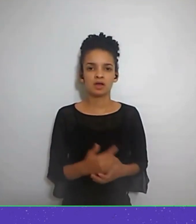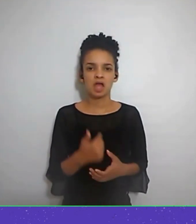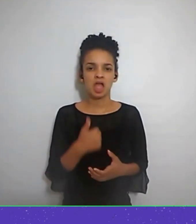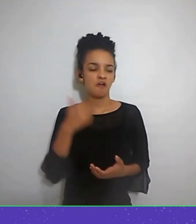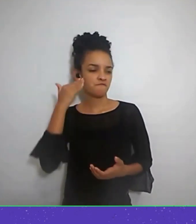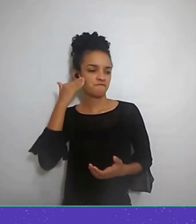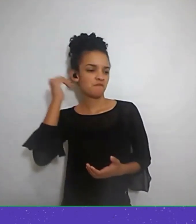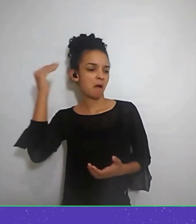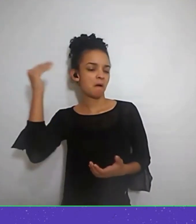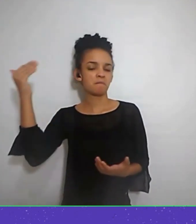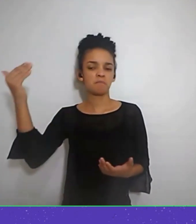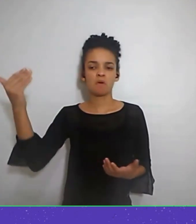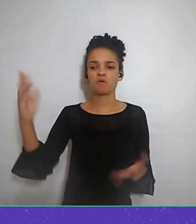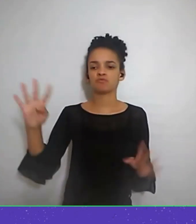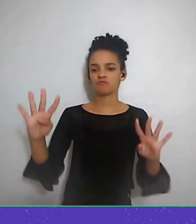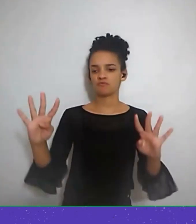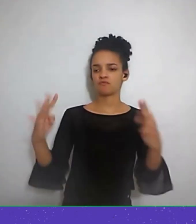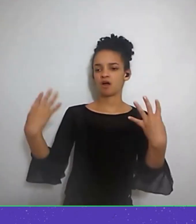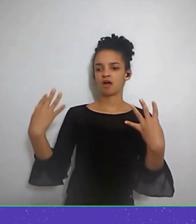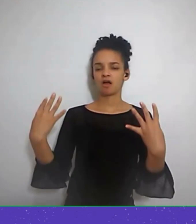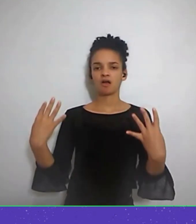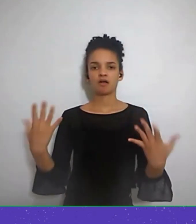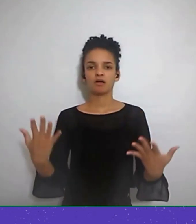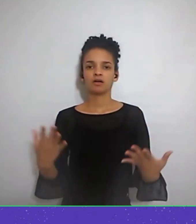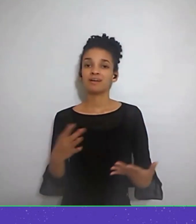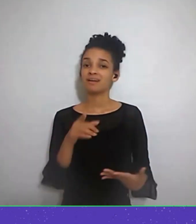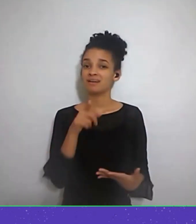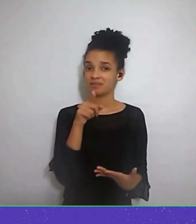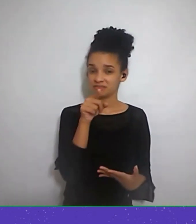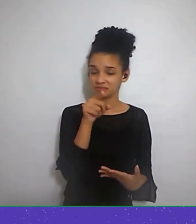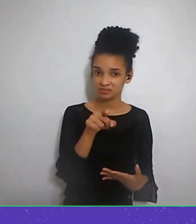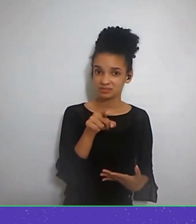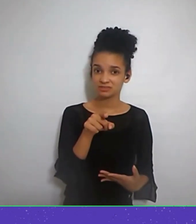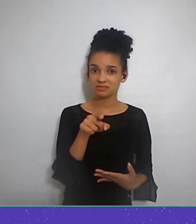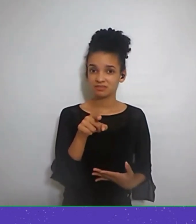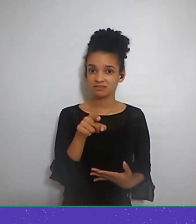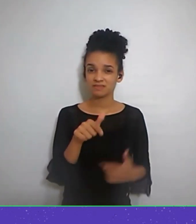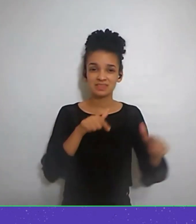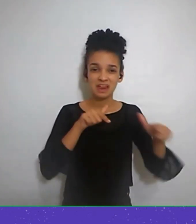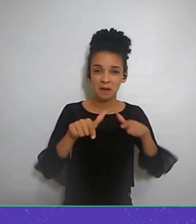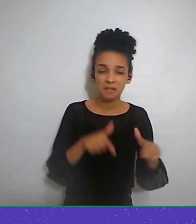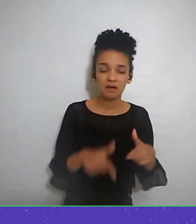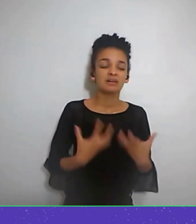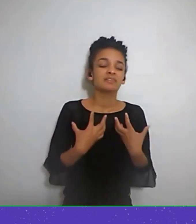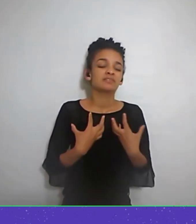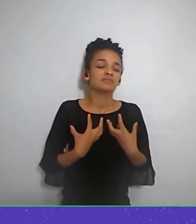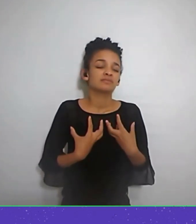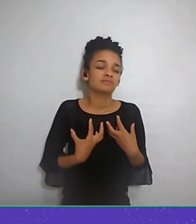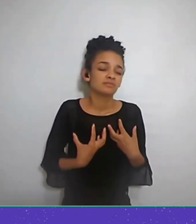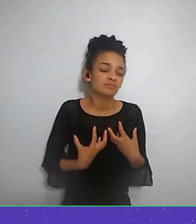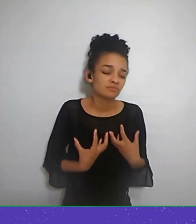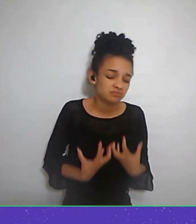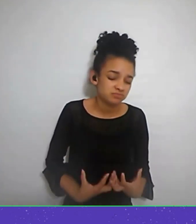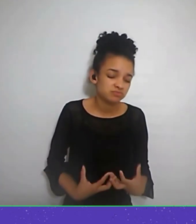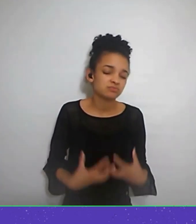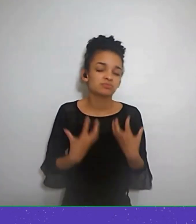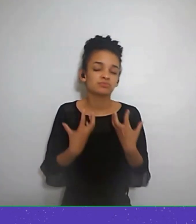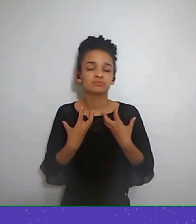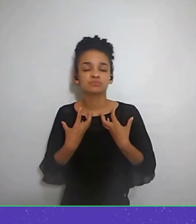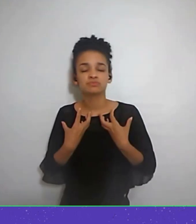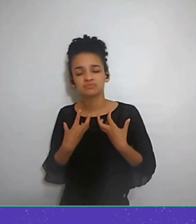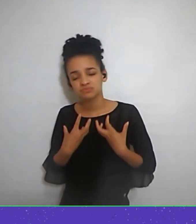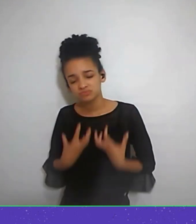holofote, você vai trabalhar cansado. Mas, irmãos, se você não procura a sua